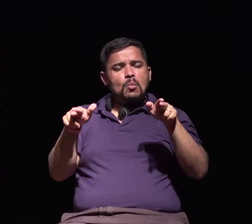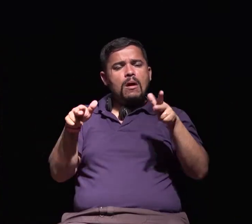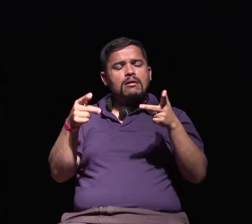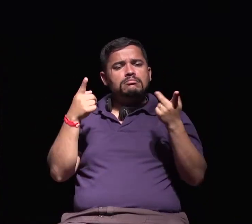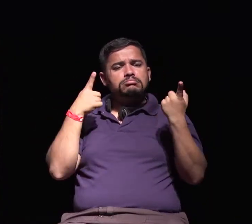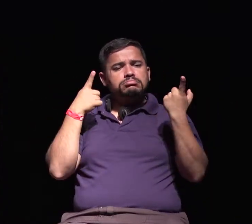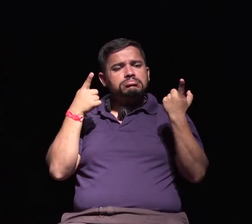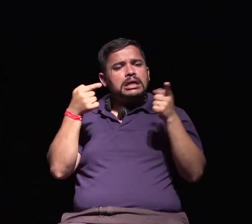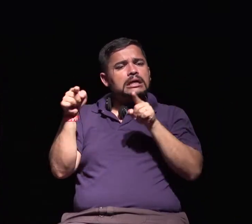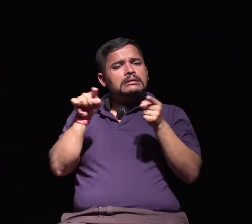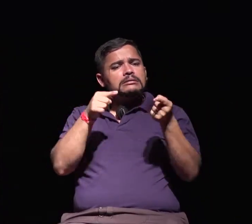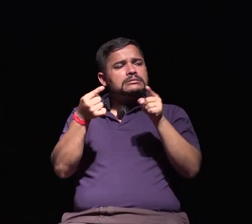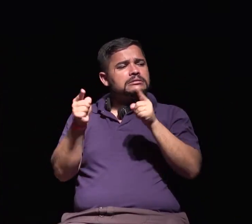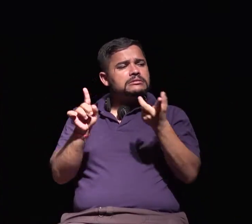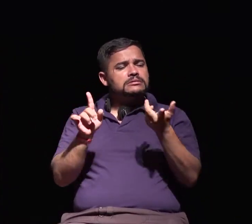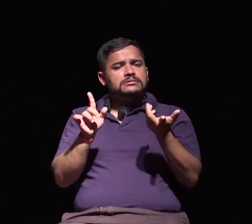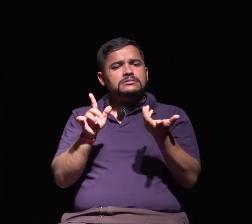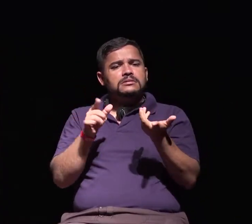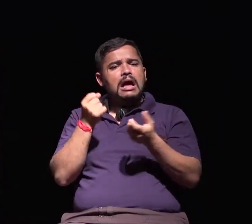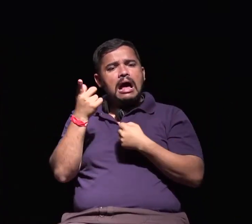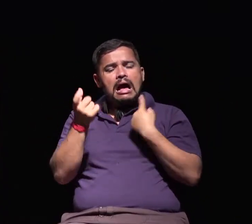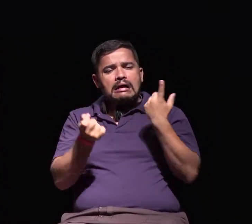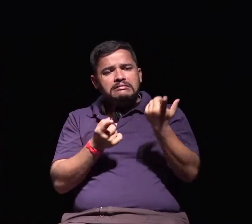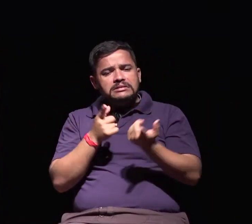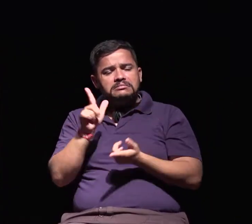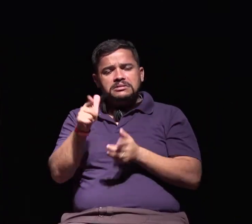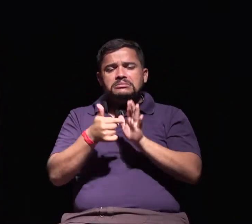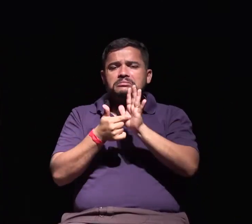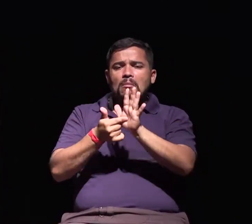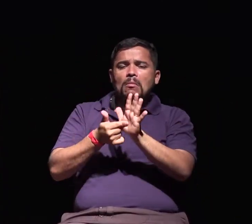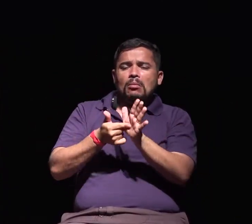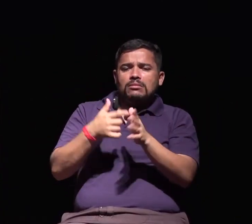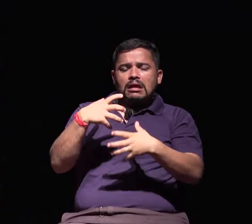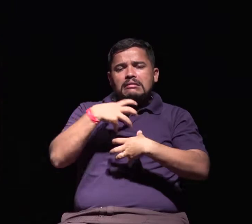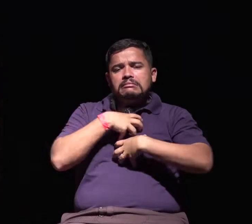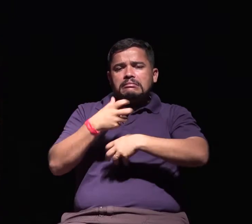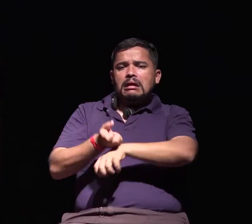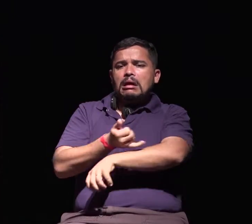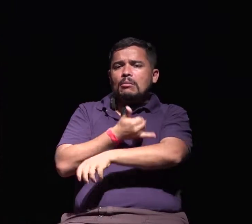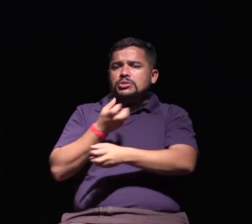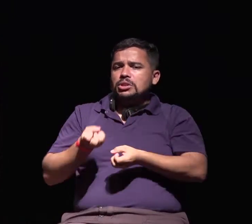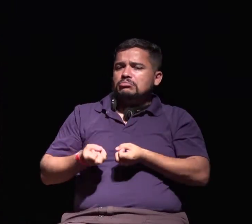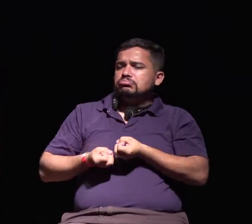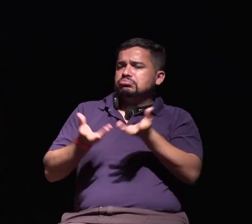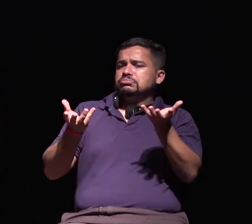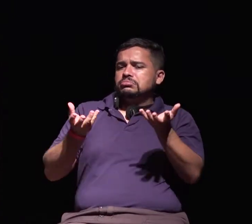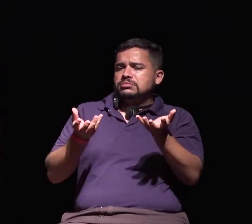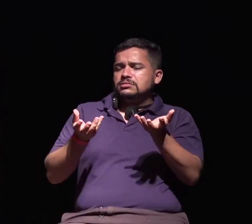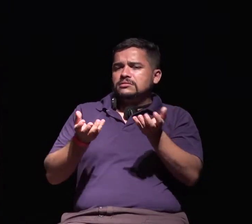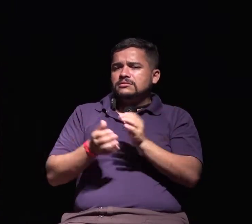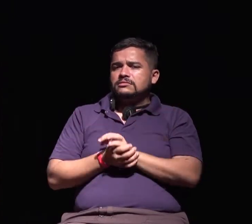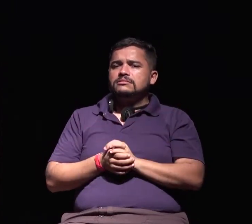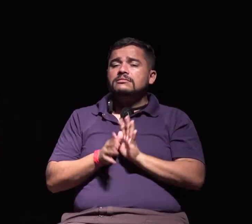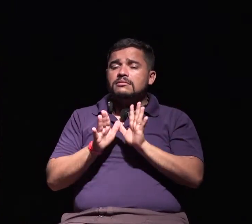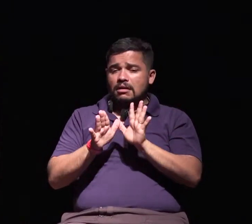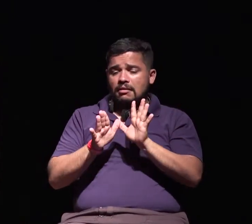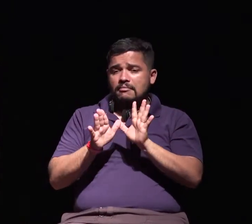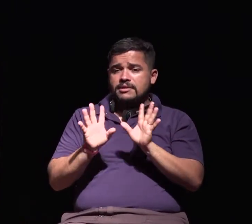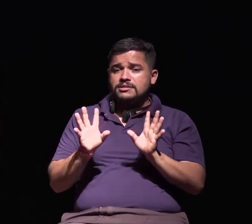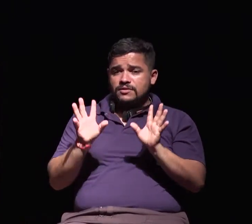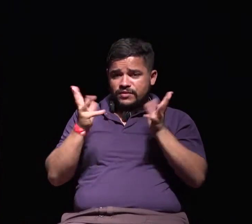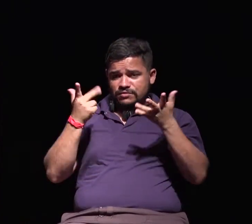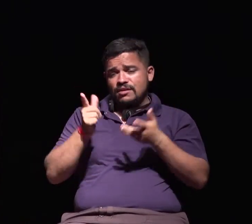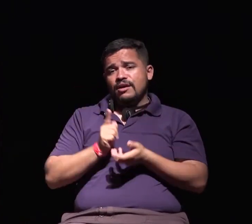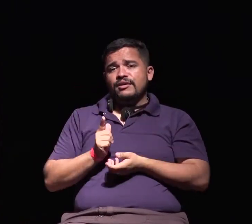música, mas não sempre, e que transmitem alguma emoção. A ação foi indeferida, mas o festival teve que arcar